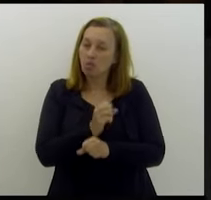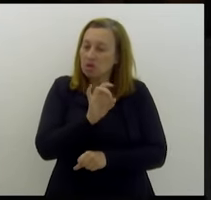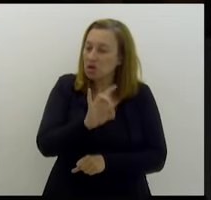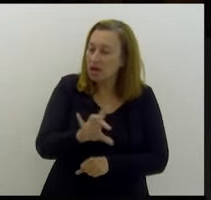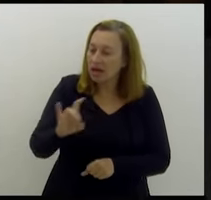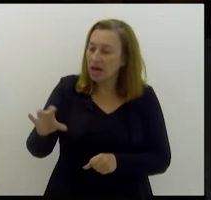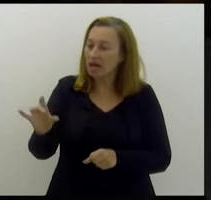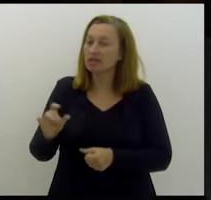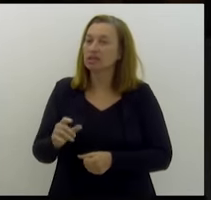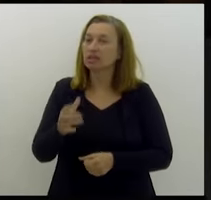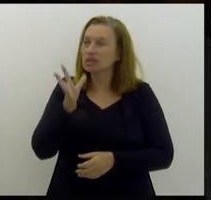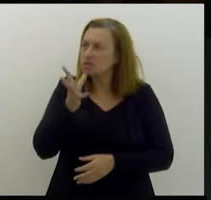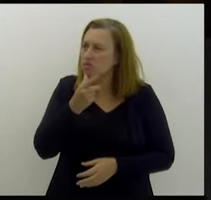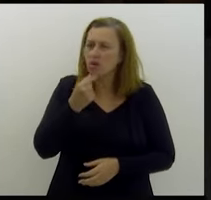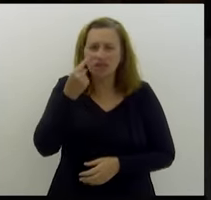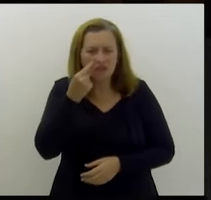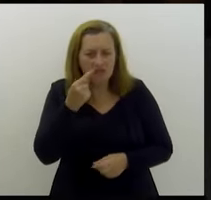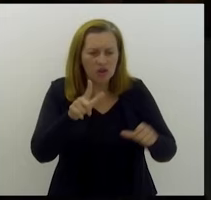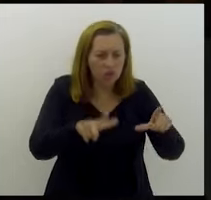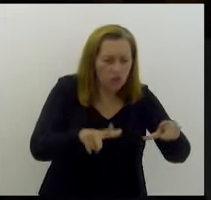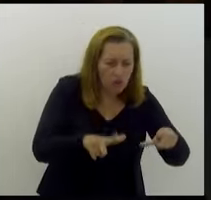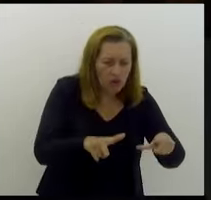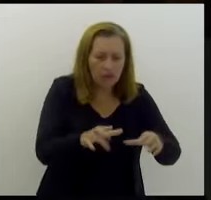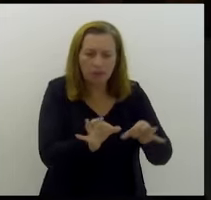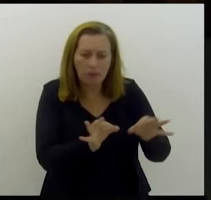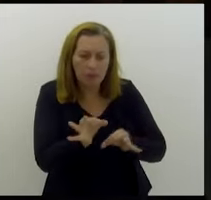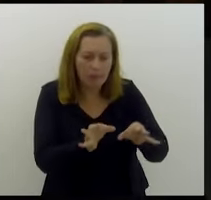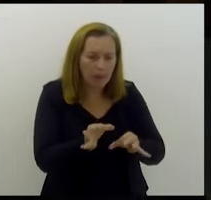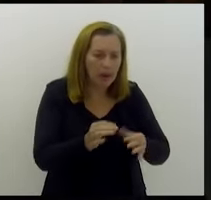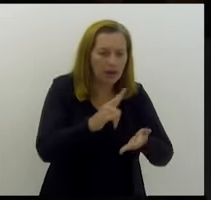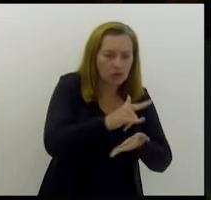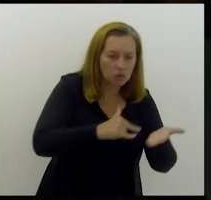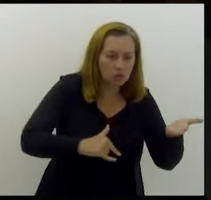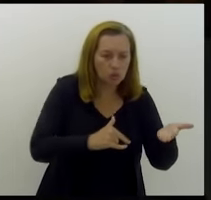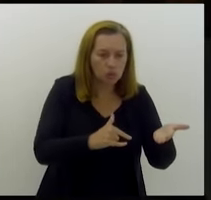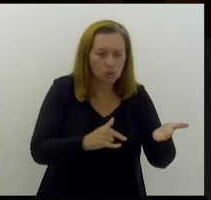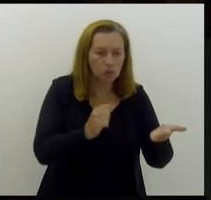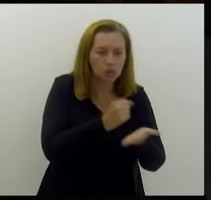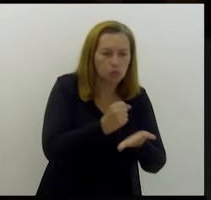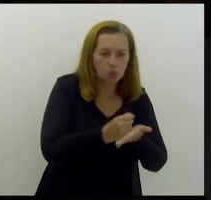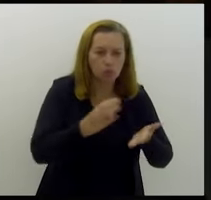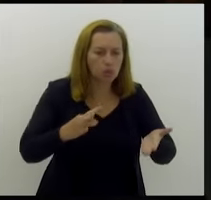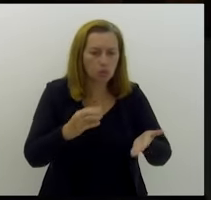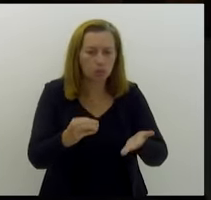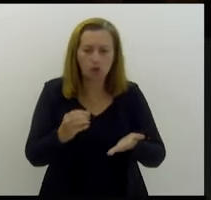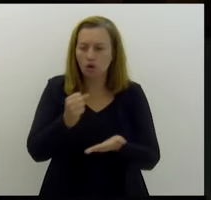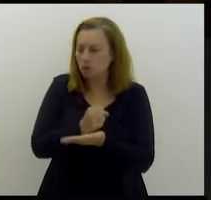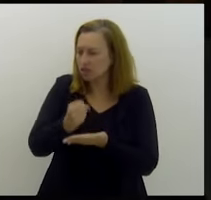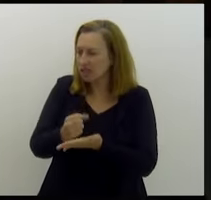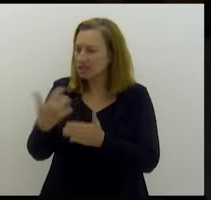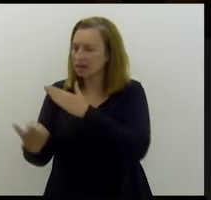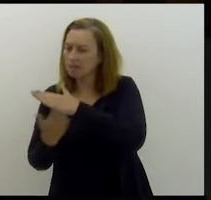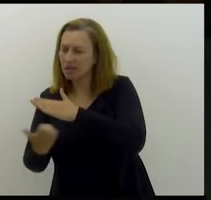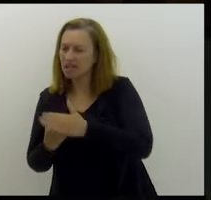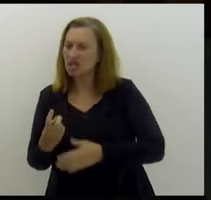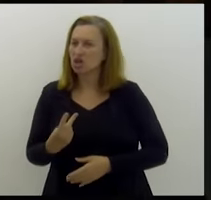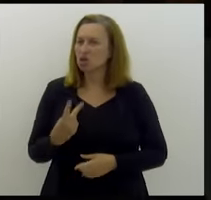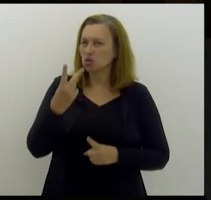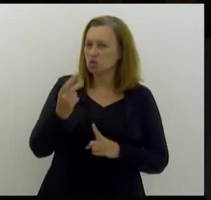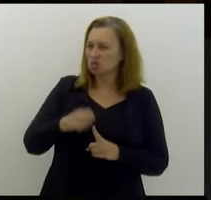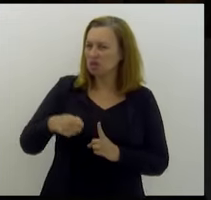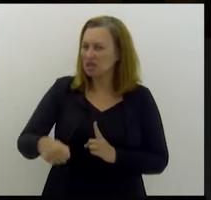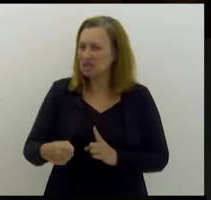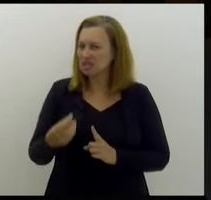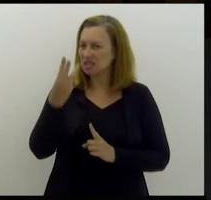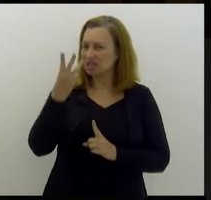construção demora tem que ver terreno tem que regularizar tem que terra planar tem que contratar Empreiteira não é uma obra que se faz em do meses 3 meses